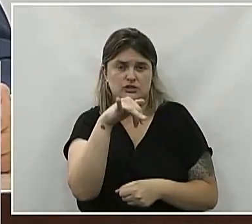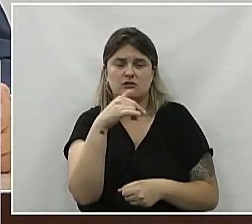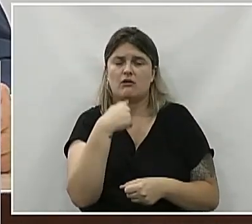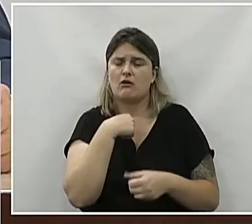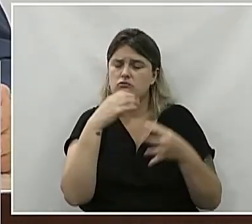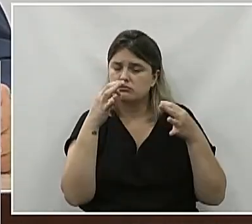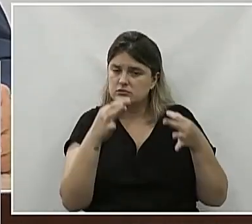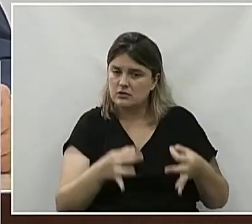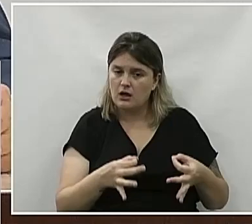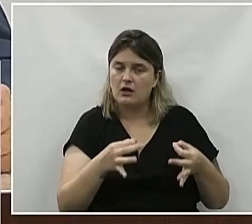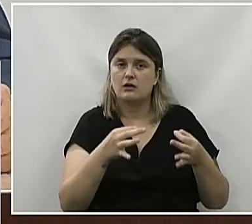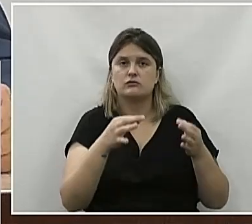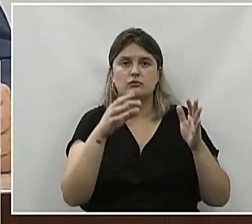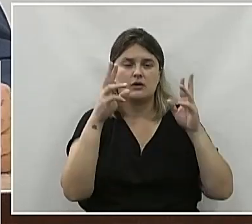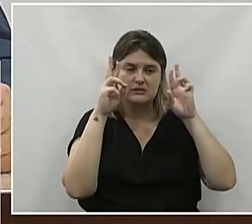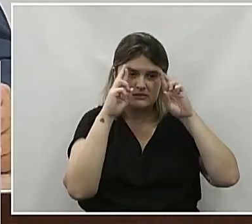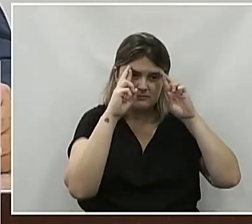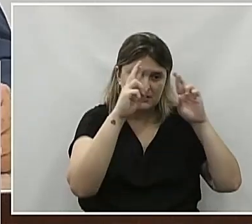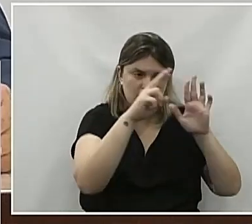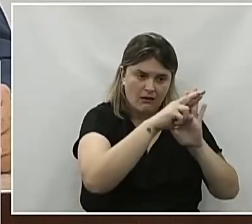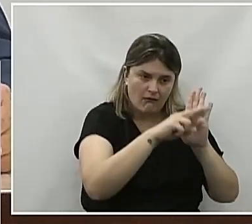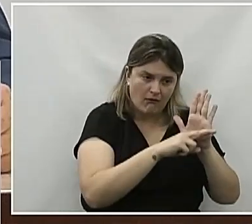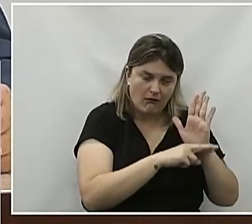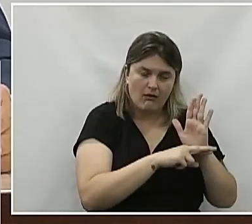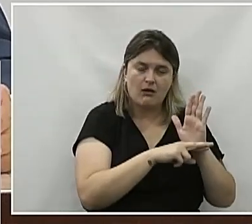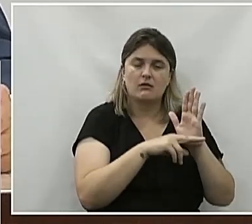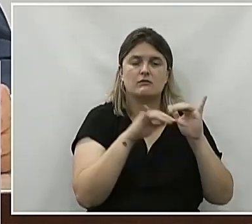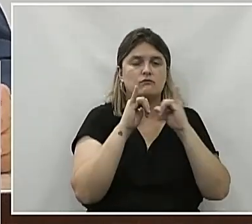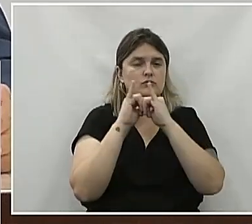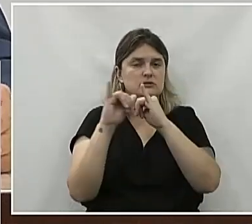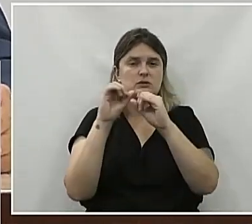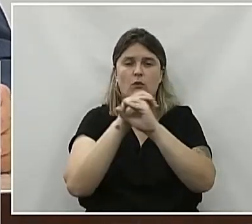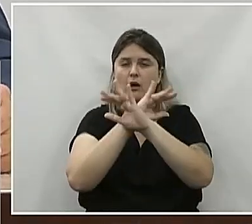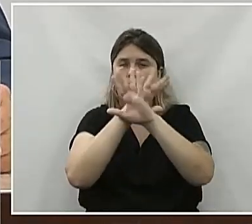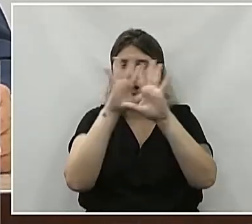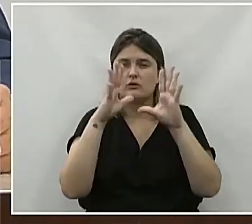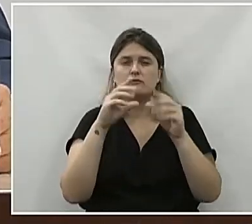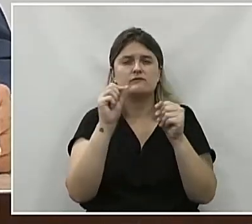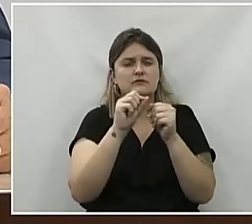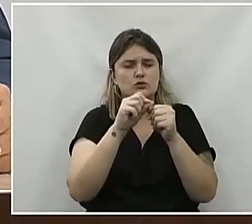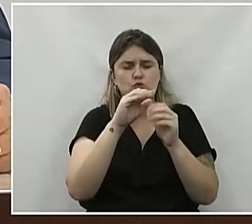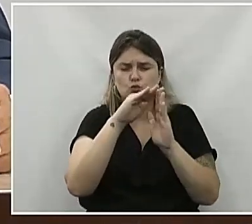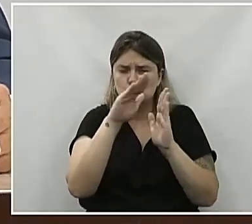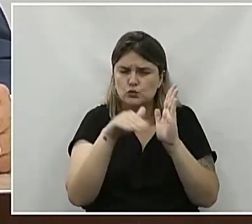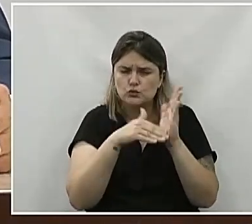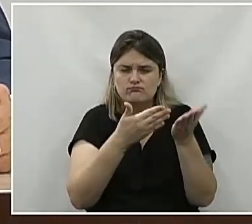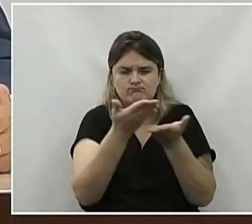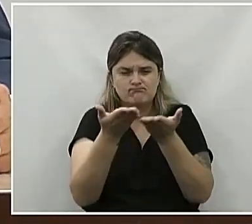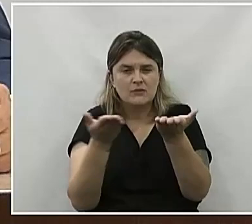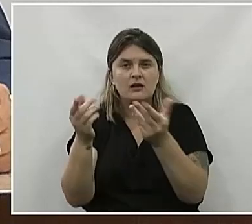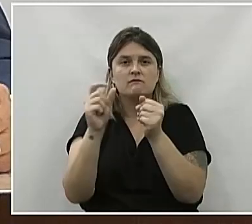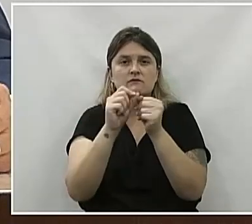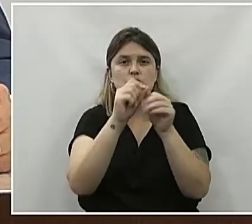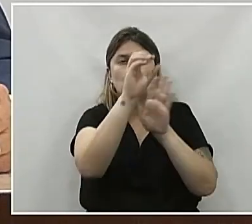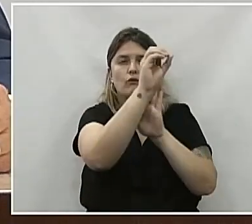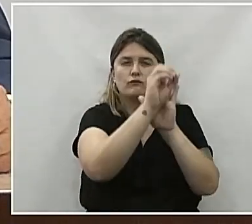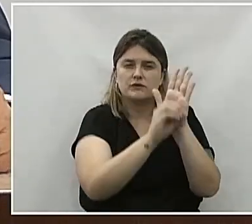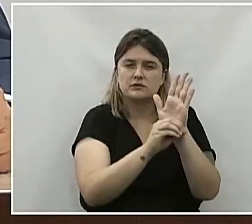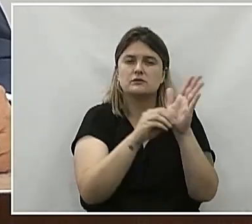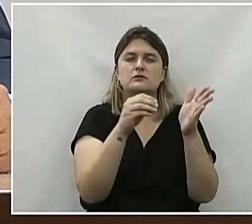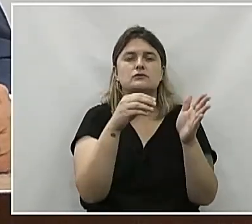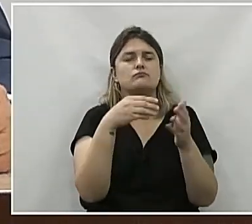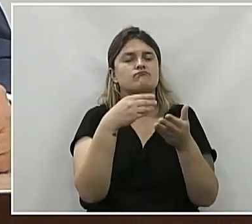serenidade transparência feito todos os encaminhamentos feito todos os ofícios eh